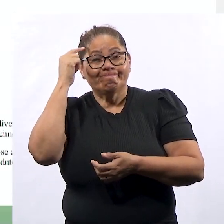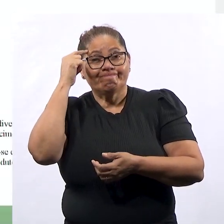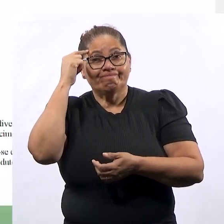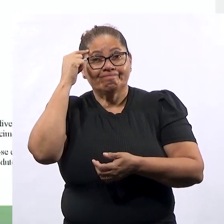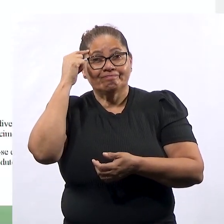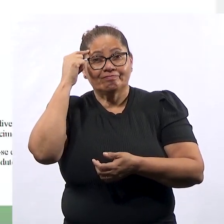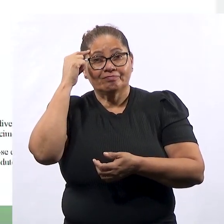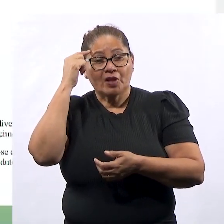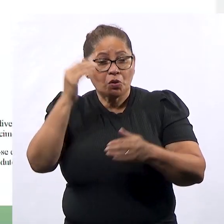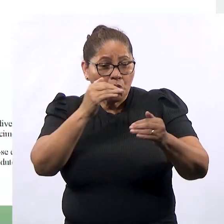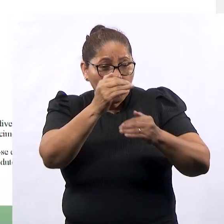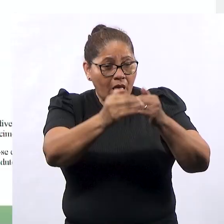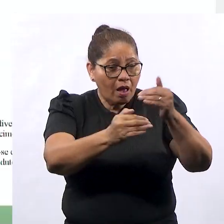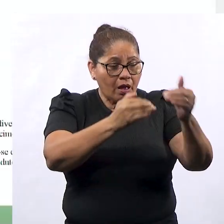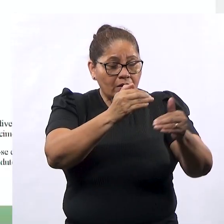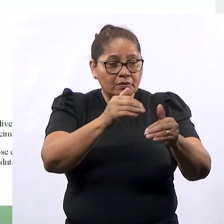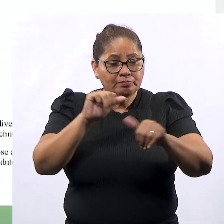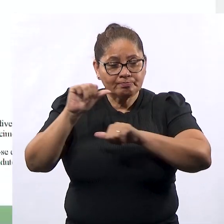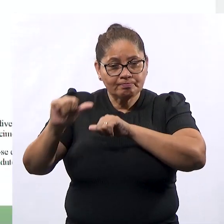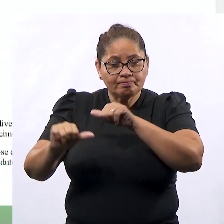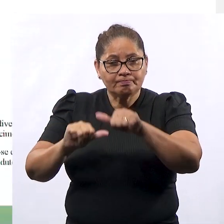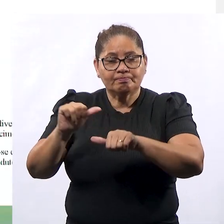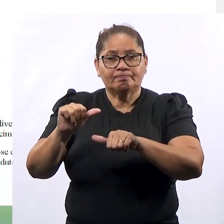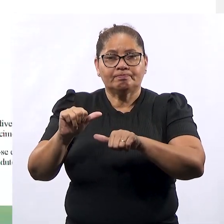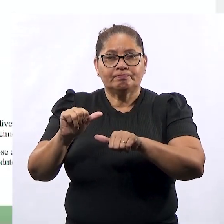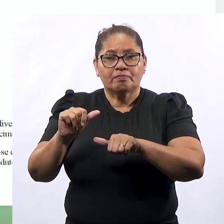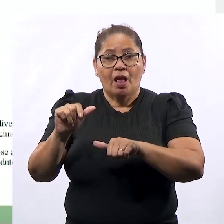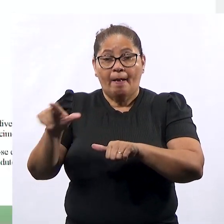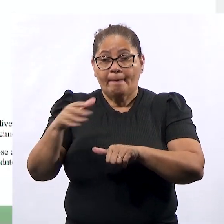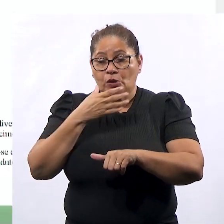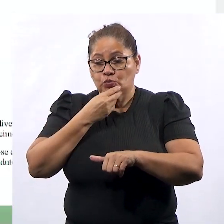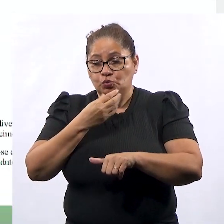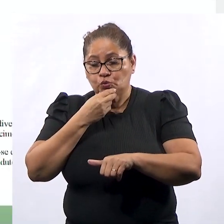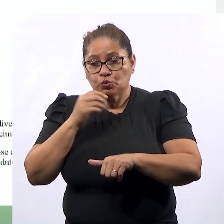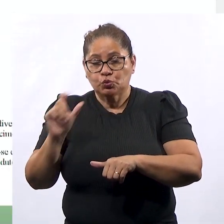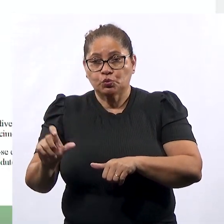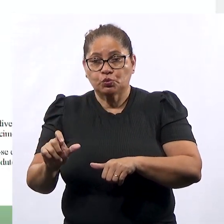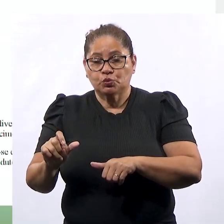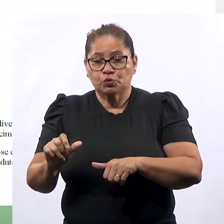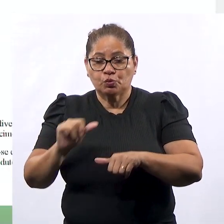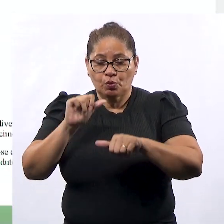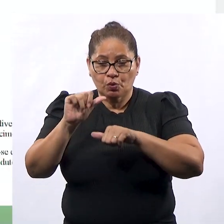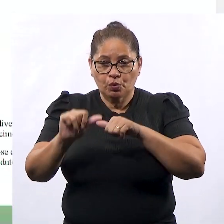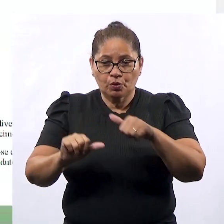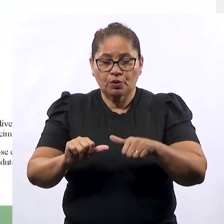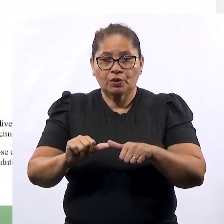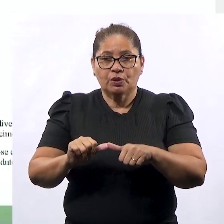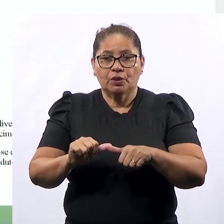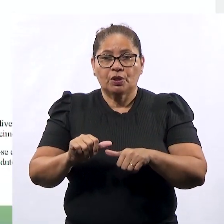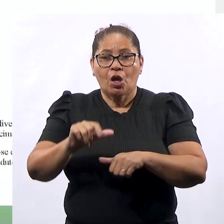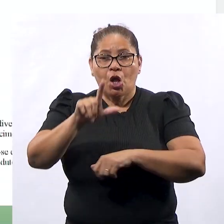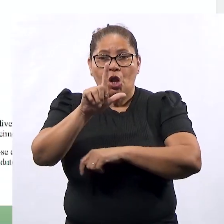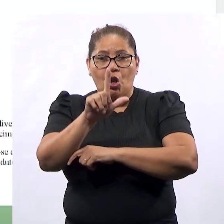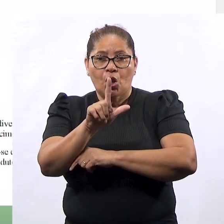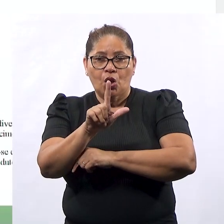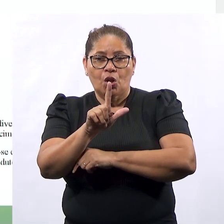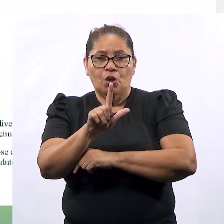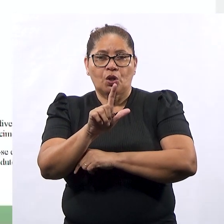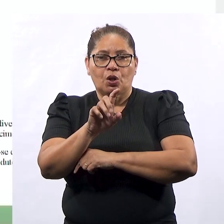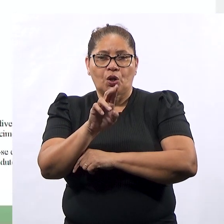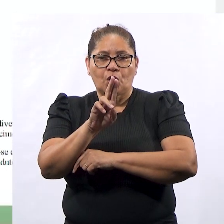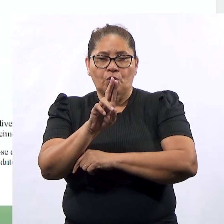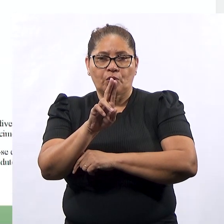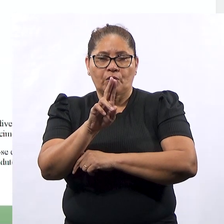ideia do que é processo avaliativo. Para o Philippe Renaud, há uma transição, como o Lucchesi